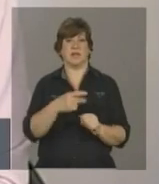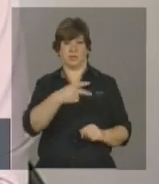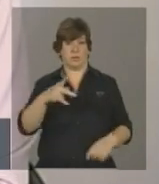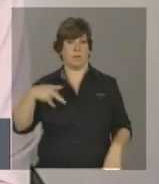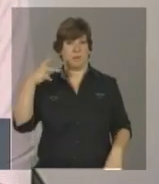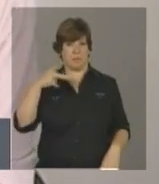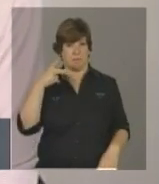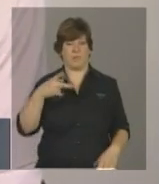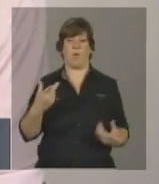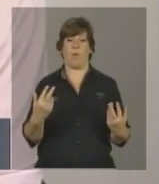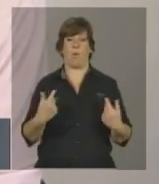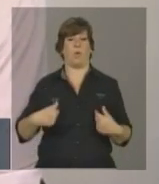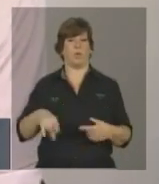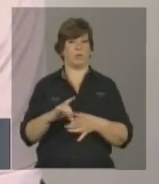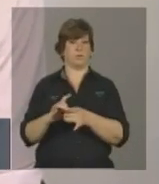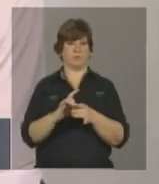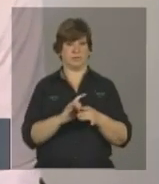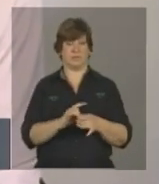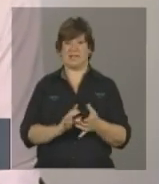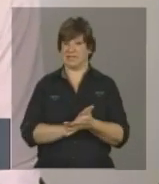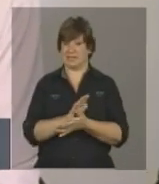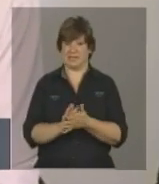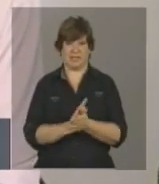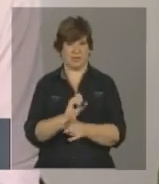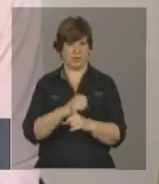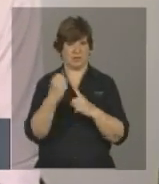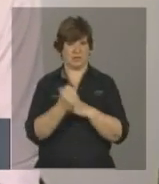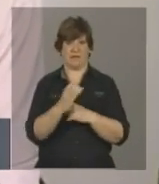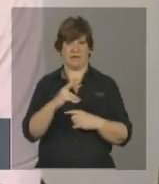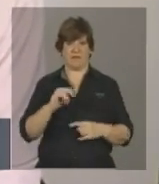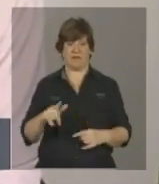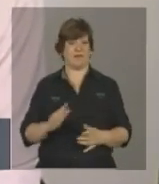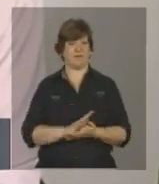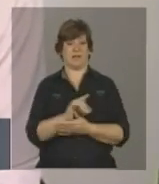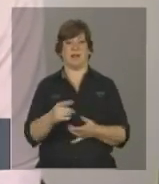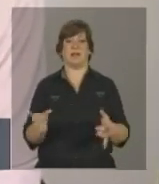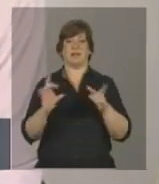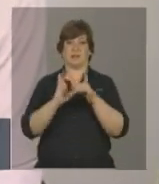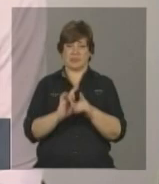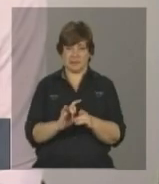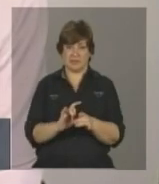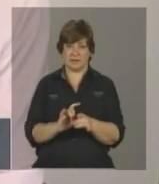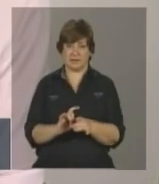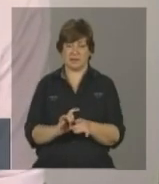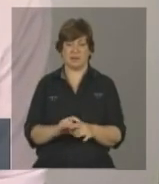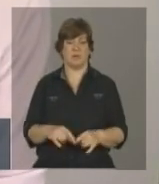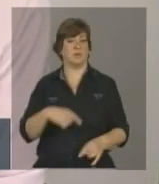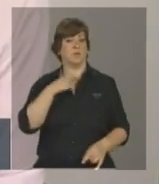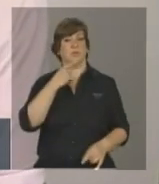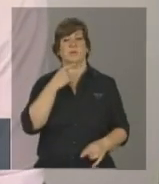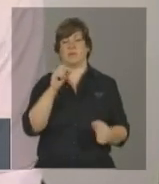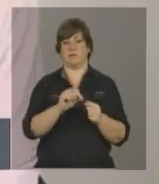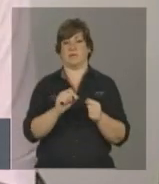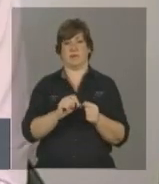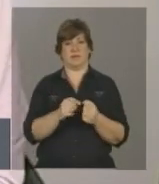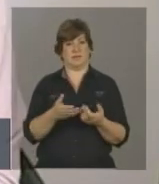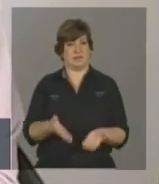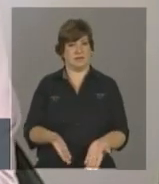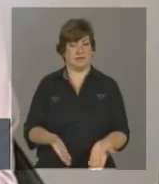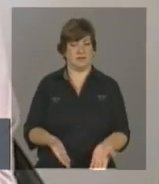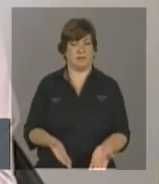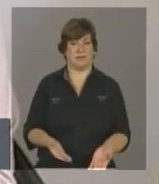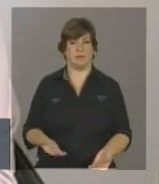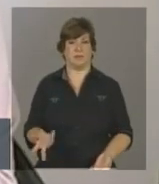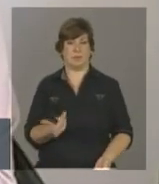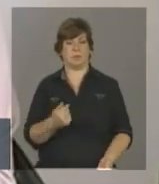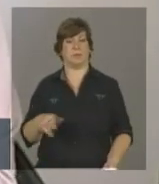são nossas palavras, sem a sociedade civil, sem essa integração e o modelo desta política, nós não teríamos